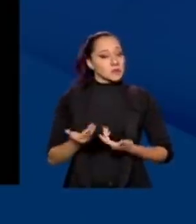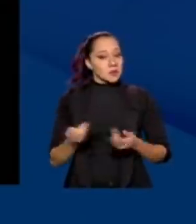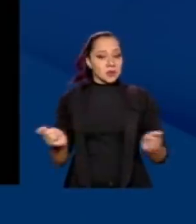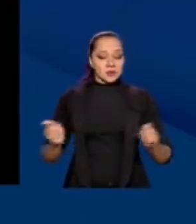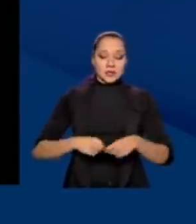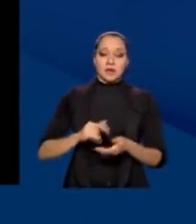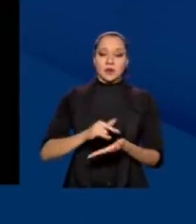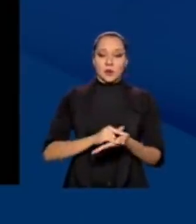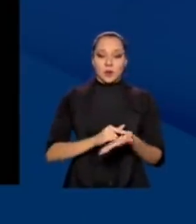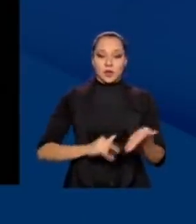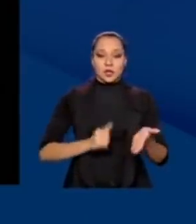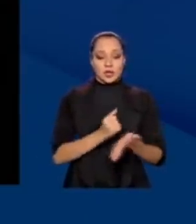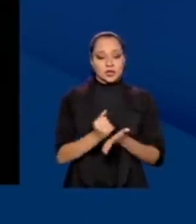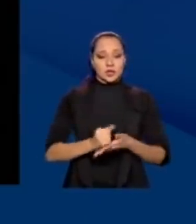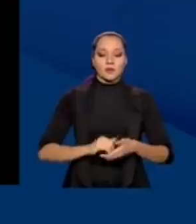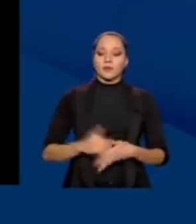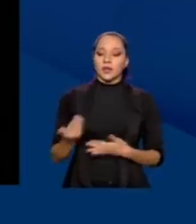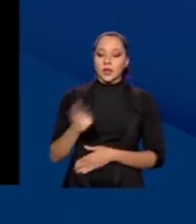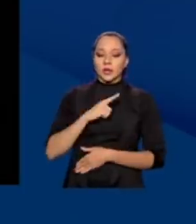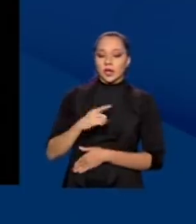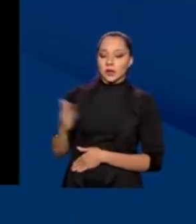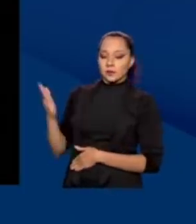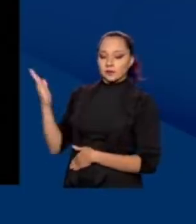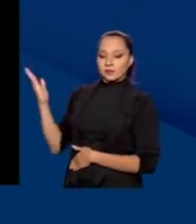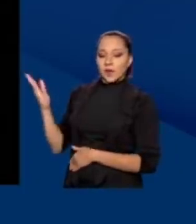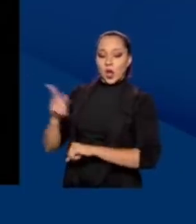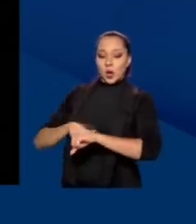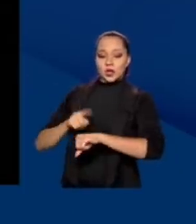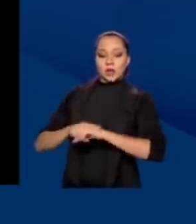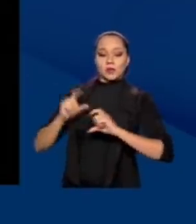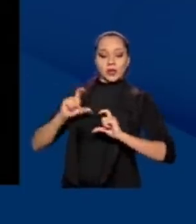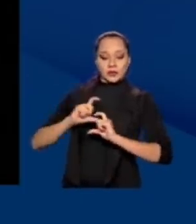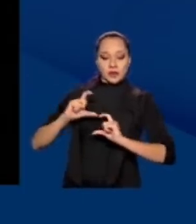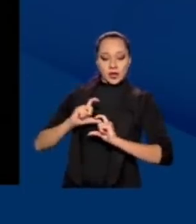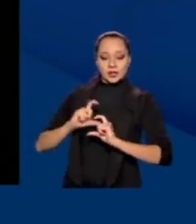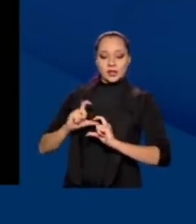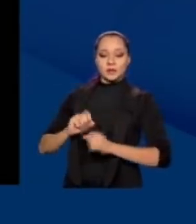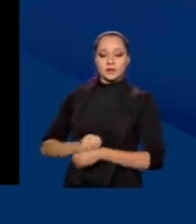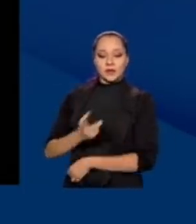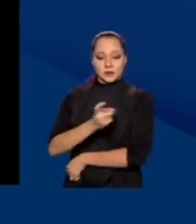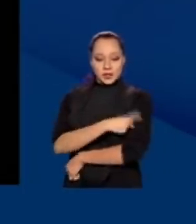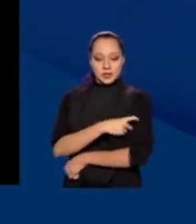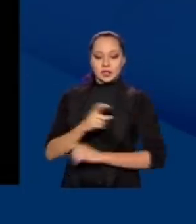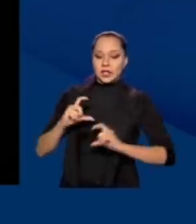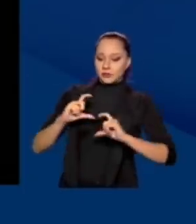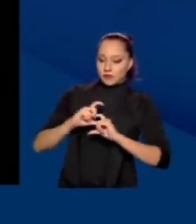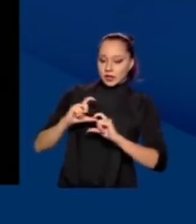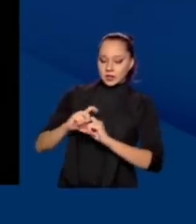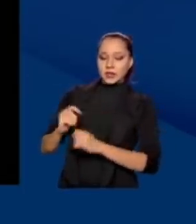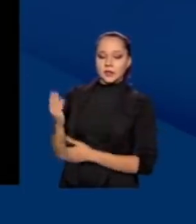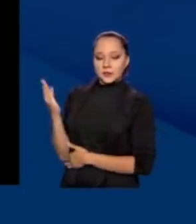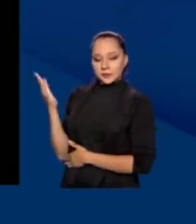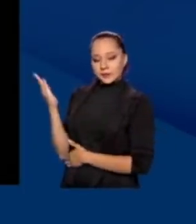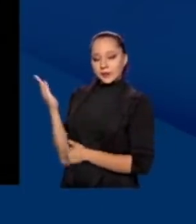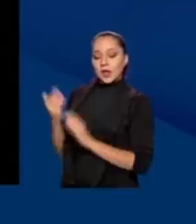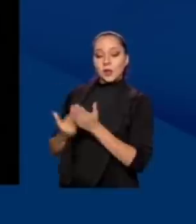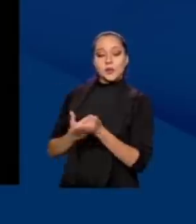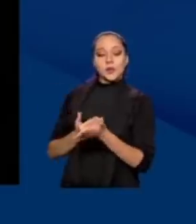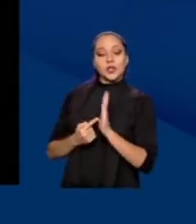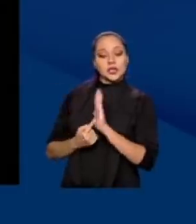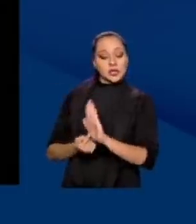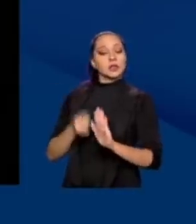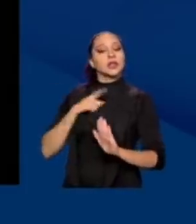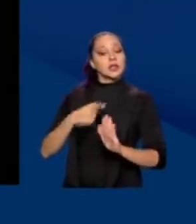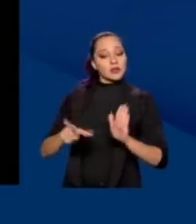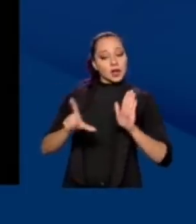possibilitar a contratação. Então, nós temos ali a linha do tempo da Pfizer, por favor, mostrando que nós tivemos